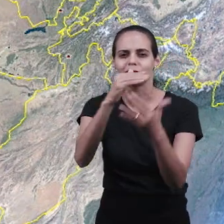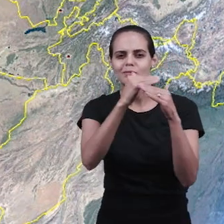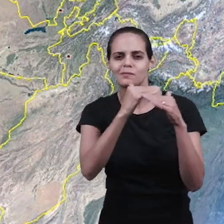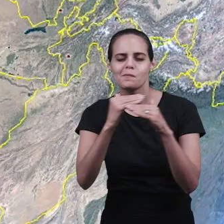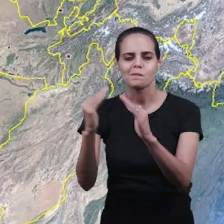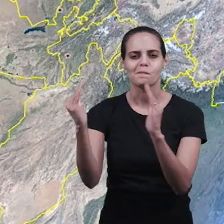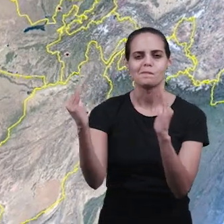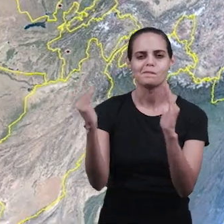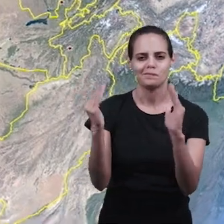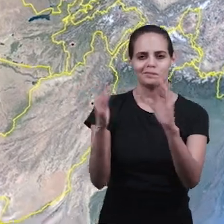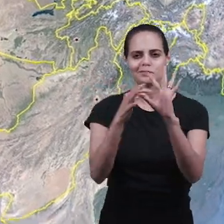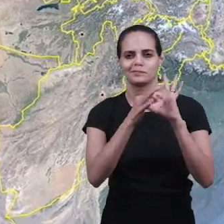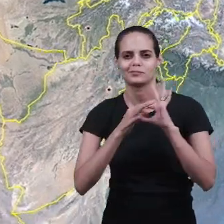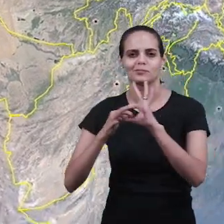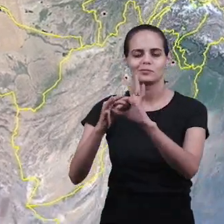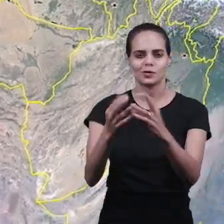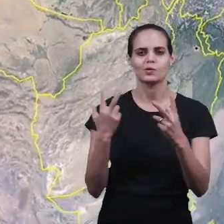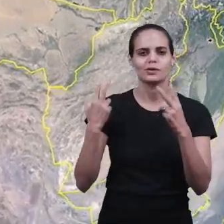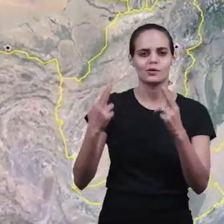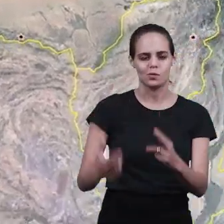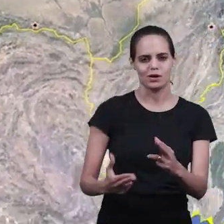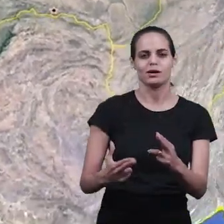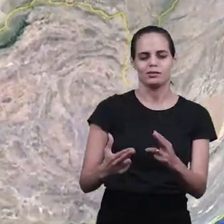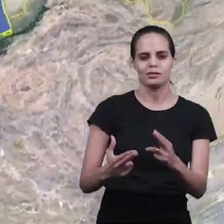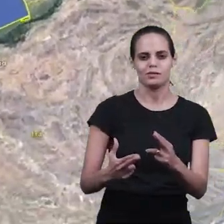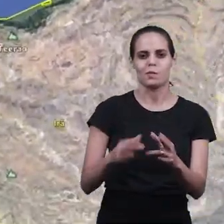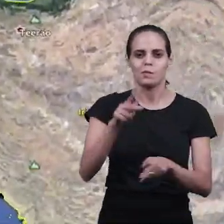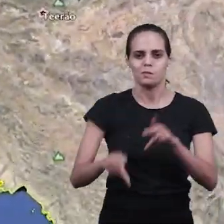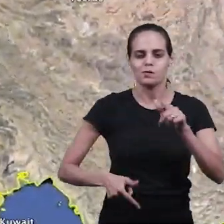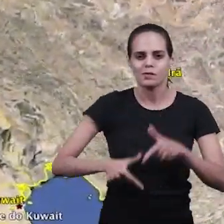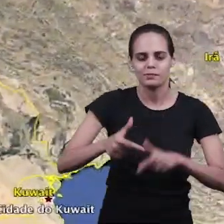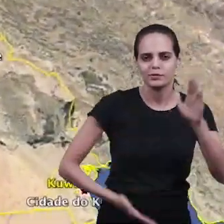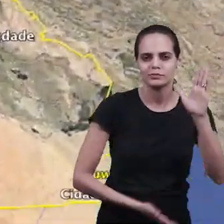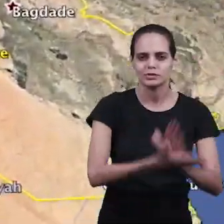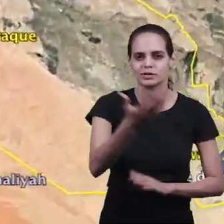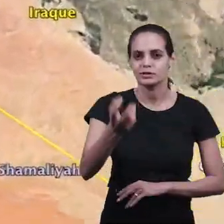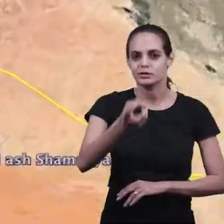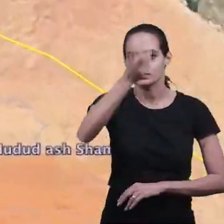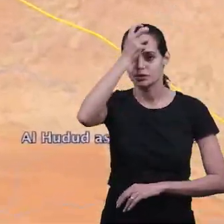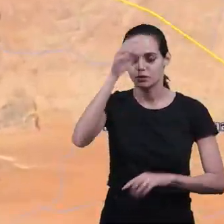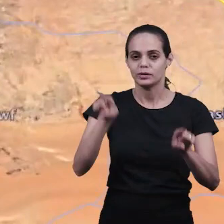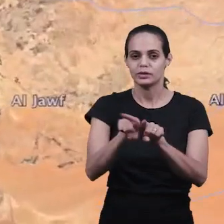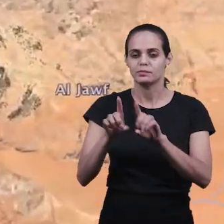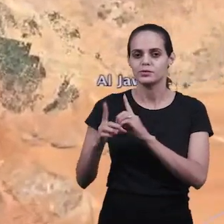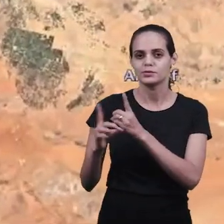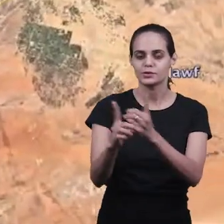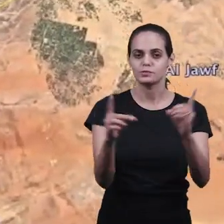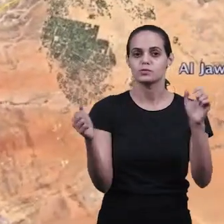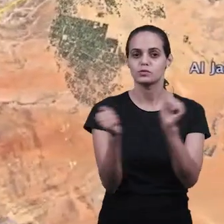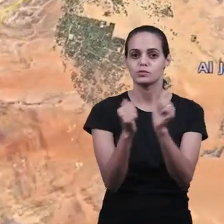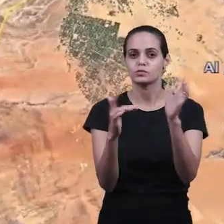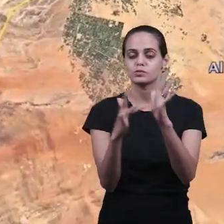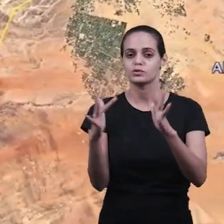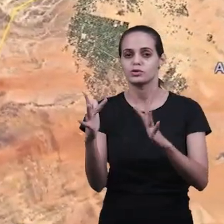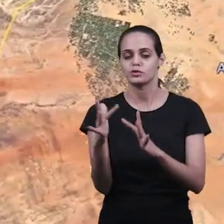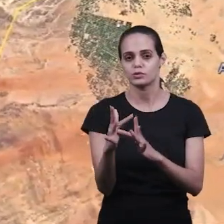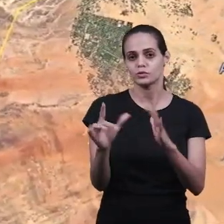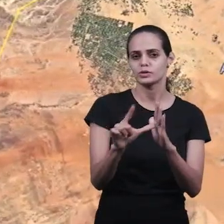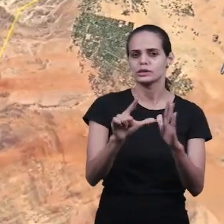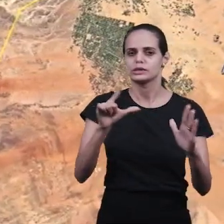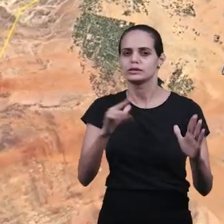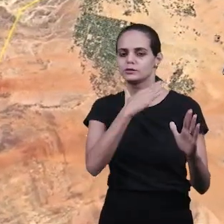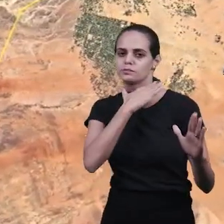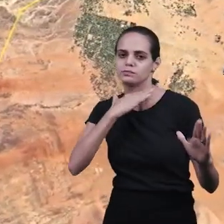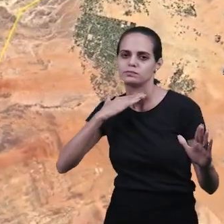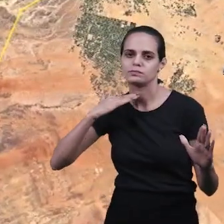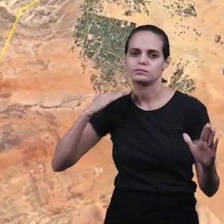momento de unidade e comunhão, como viveram os hebreus na saída do Egito e os discípulos com o Senhor Jesus na véspera